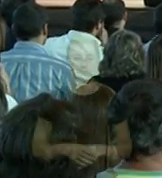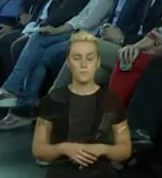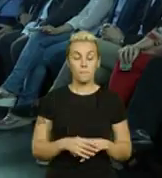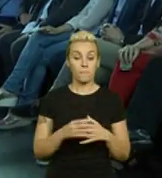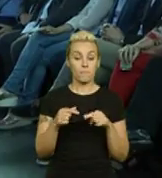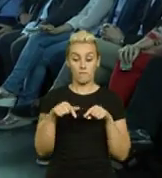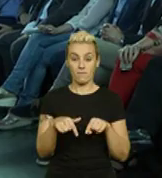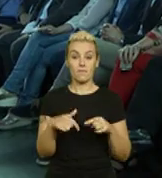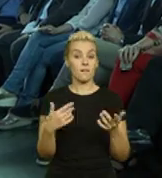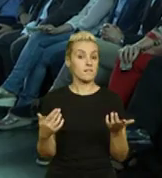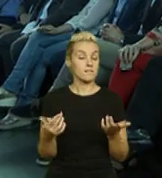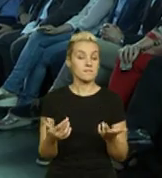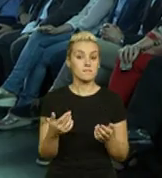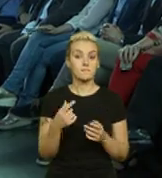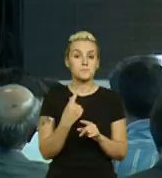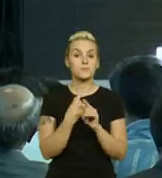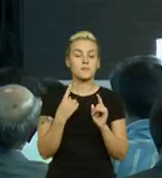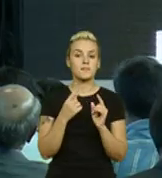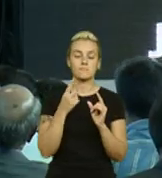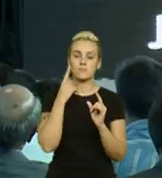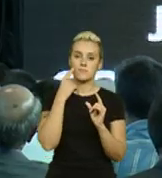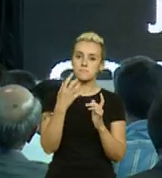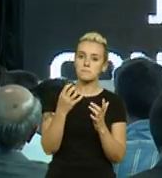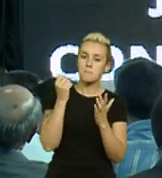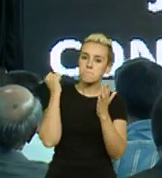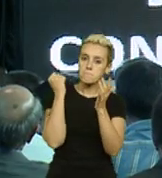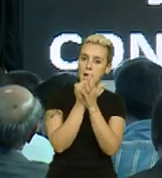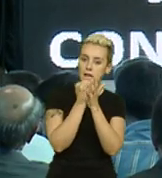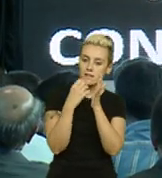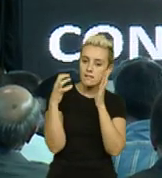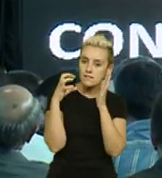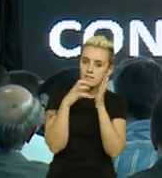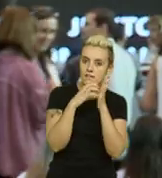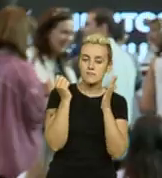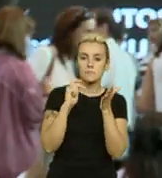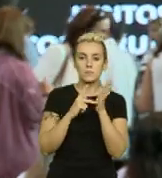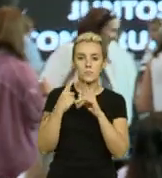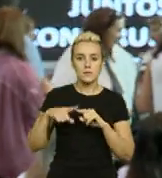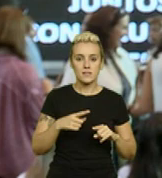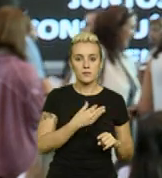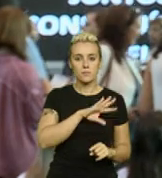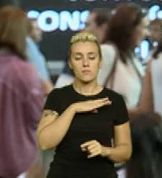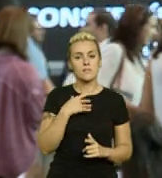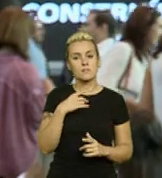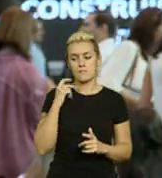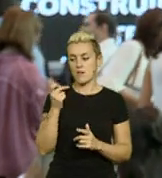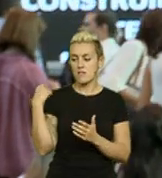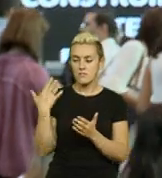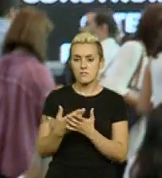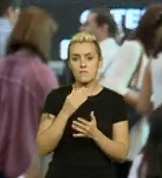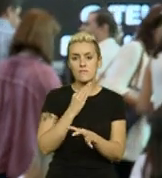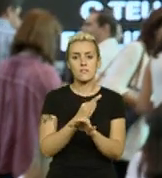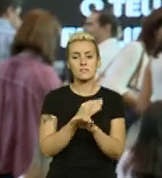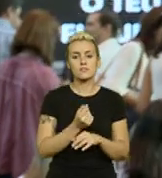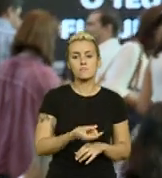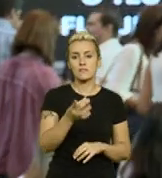esta é a opção de criarmos a marca palm técnico equipe tradicionalmente nós fazemos as festas de abertura do ano letivo